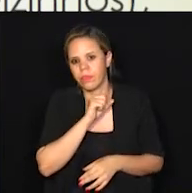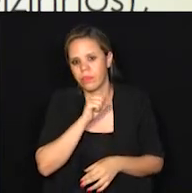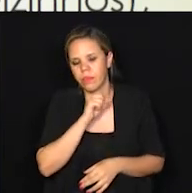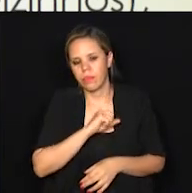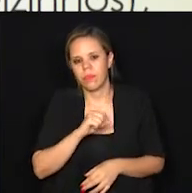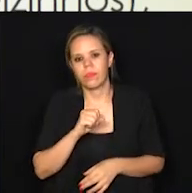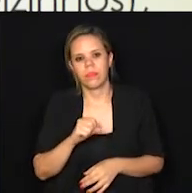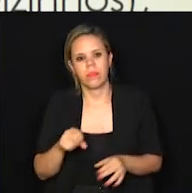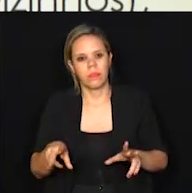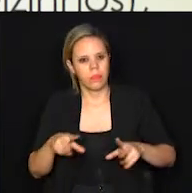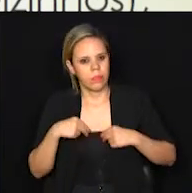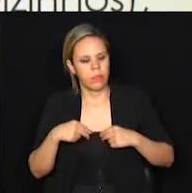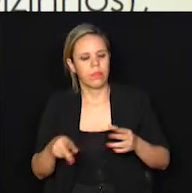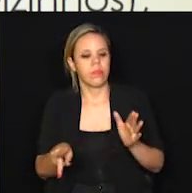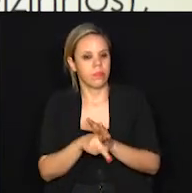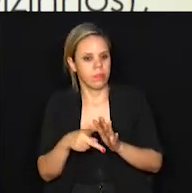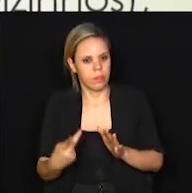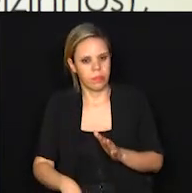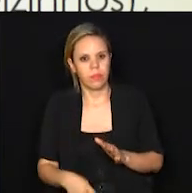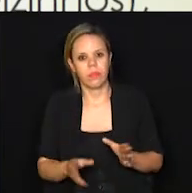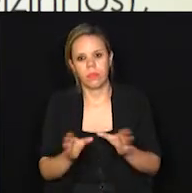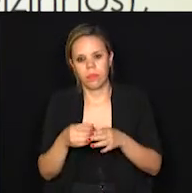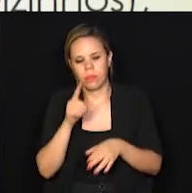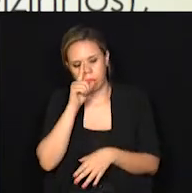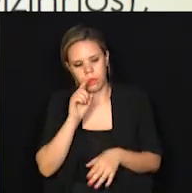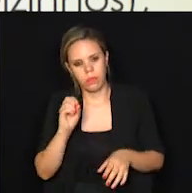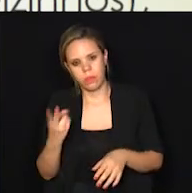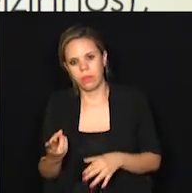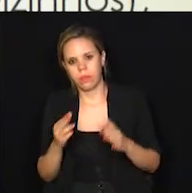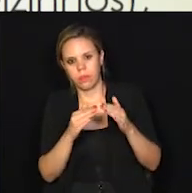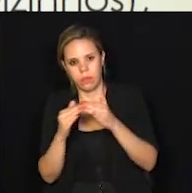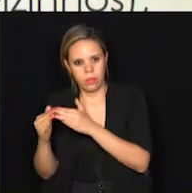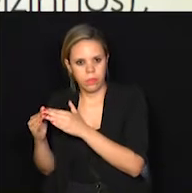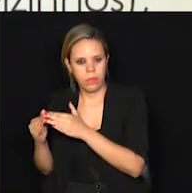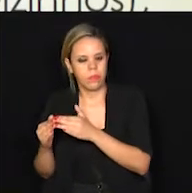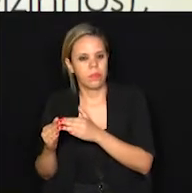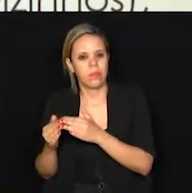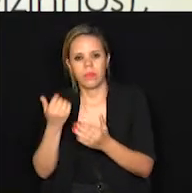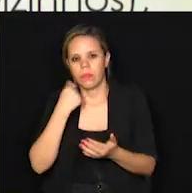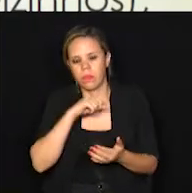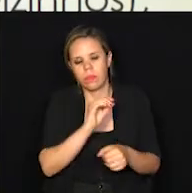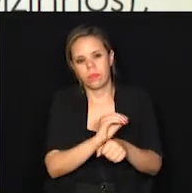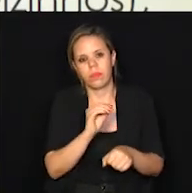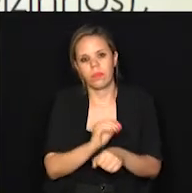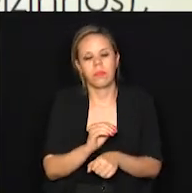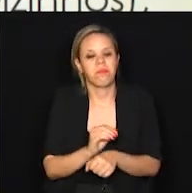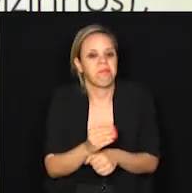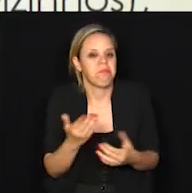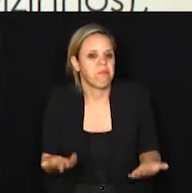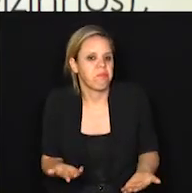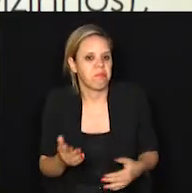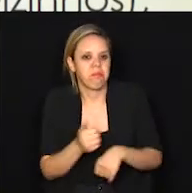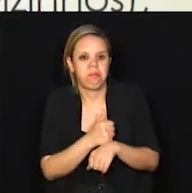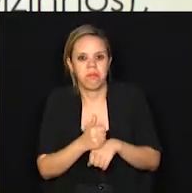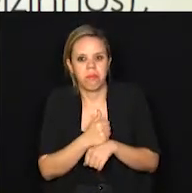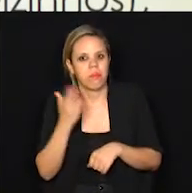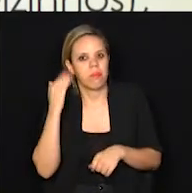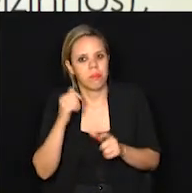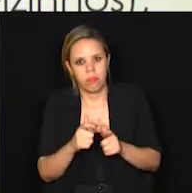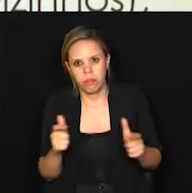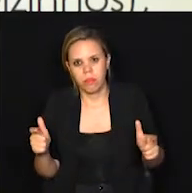têm, conseguiram superar a dificuldade, têm feito isso com brilhantismo. Nós não mexeríamos nas